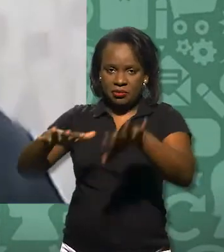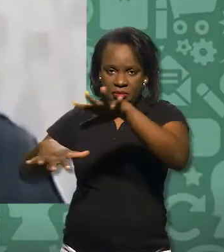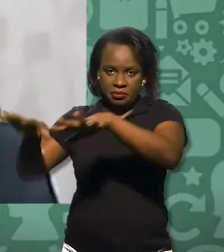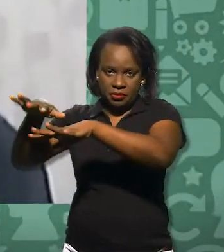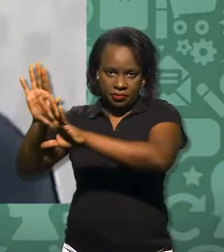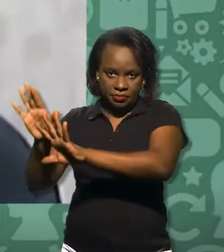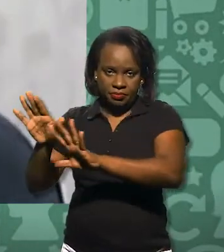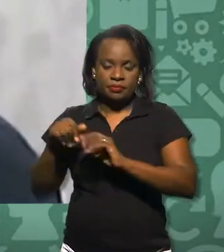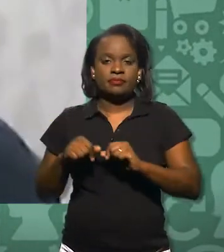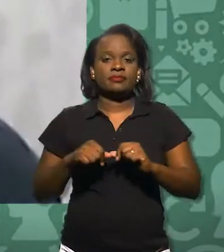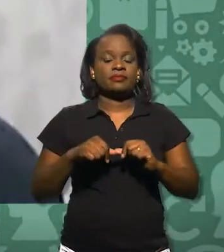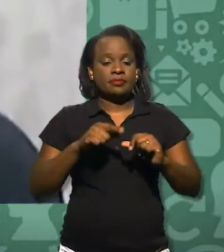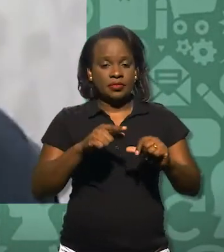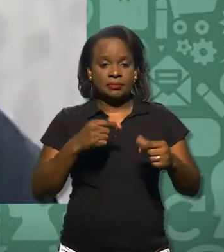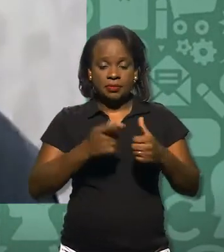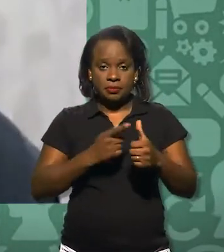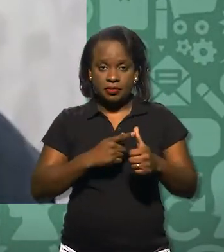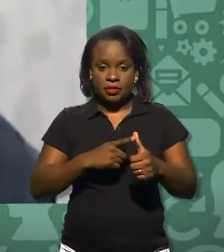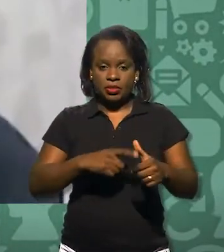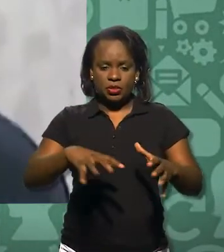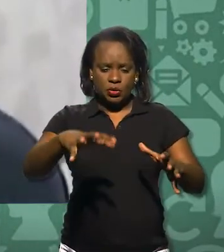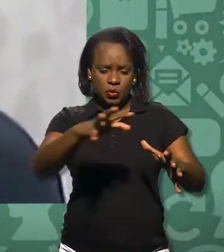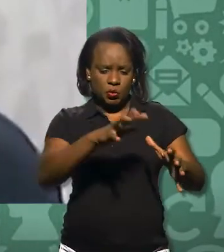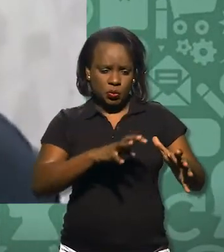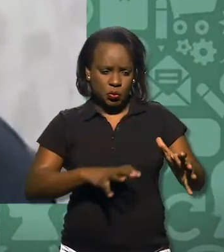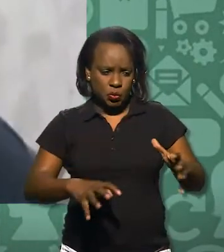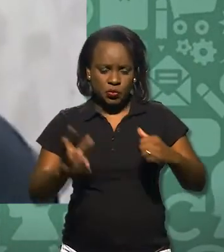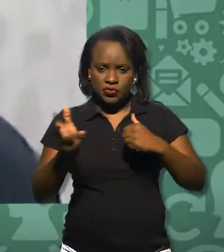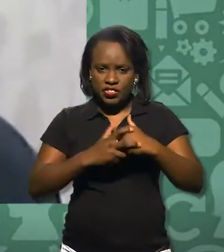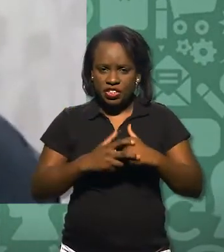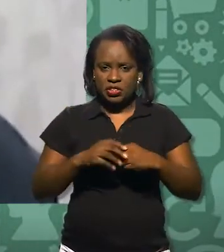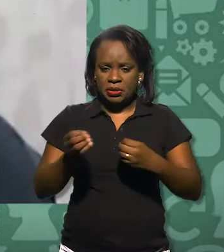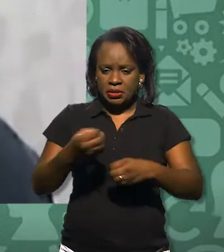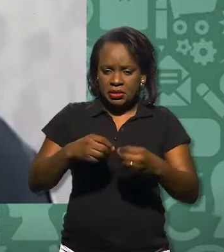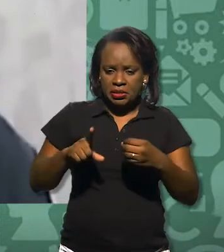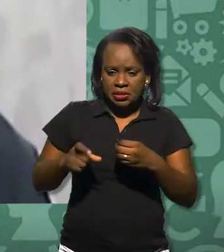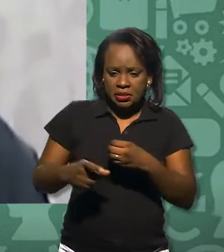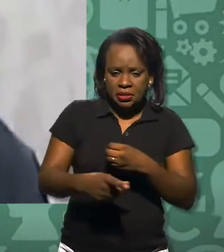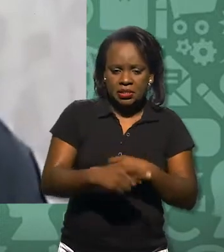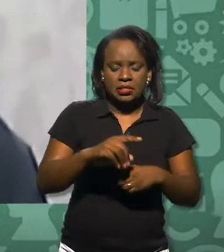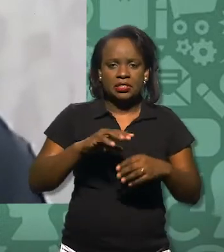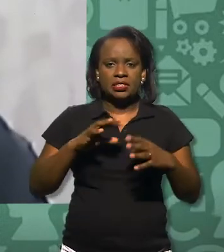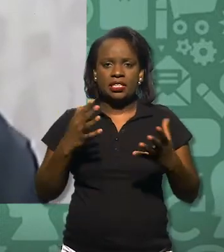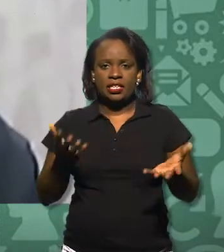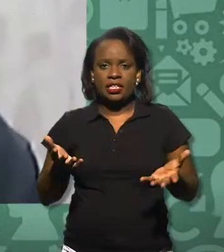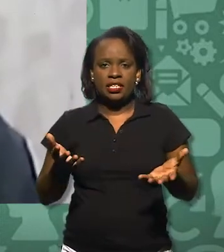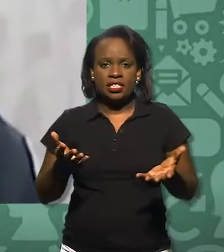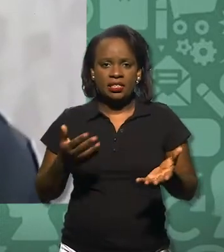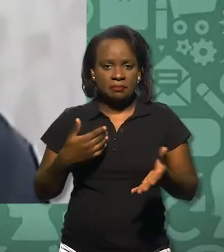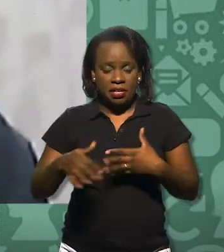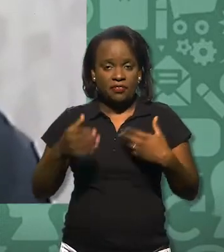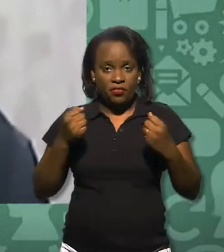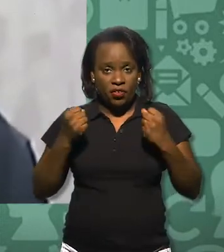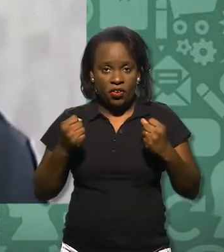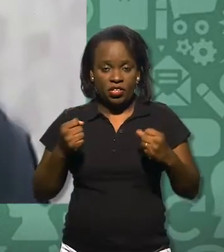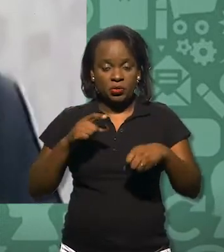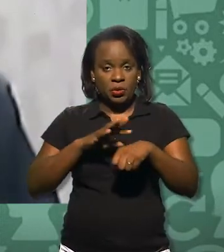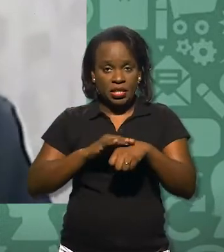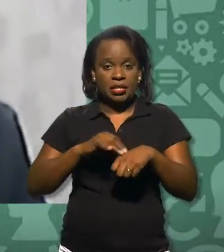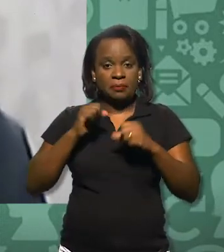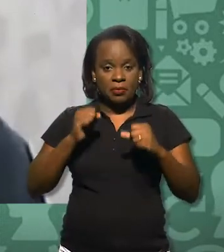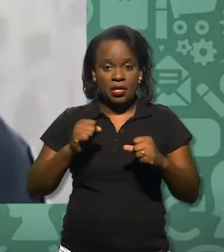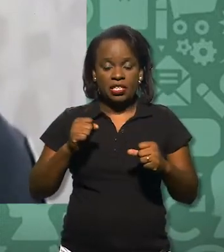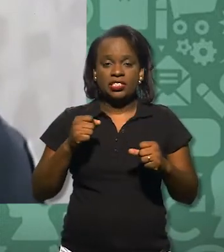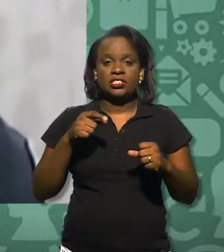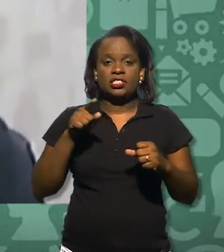ou seja, ele passa por um processo que esteriliza todos os vírus, micro-organismos esporulados, são aqueles mais potentes, aqueles